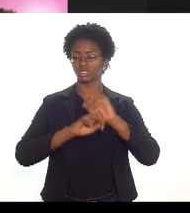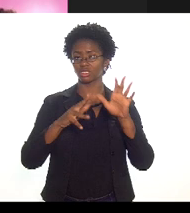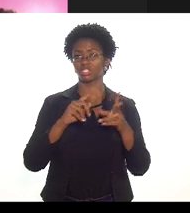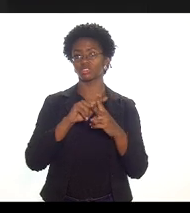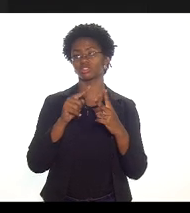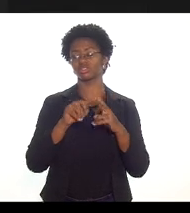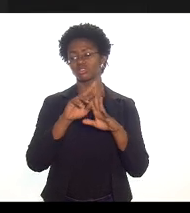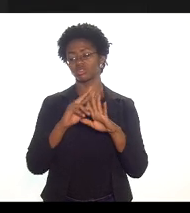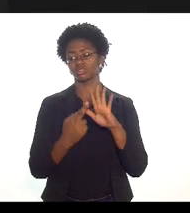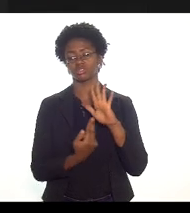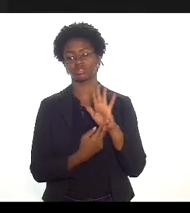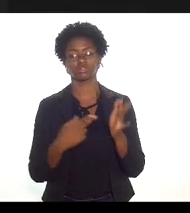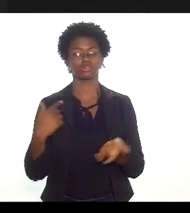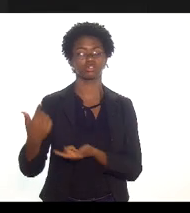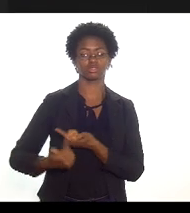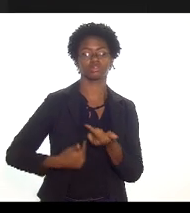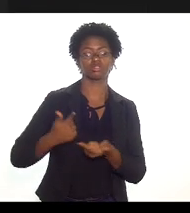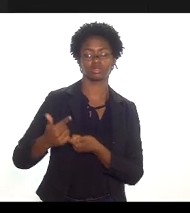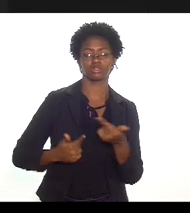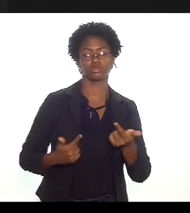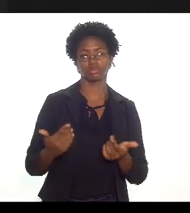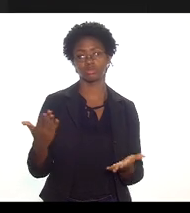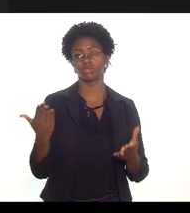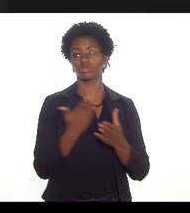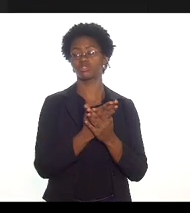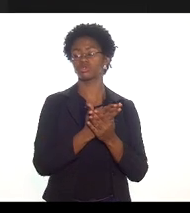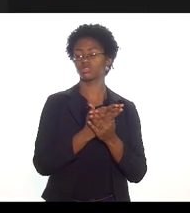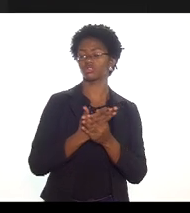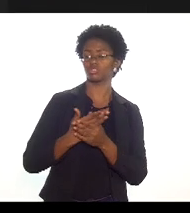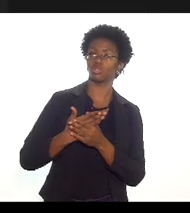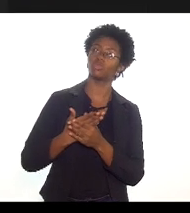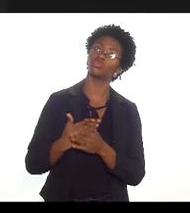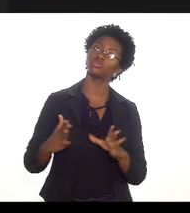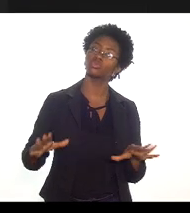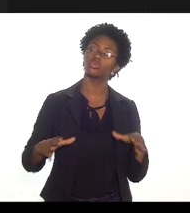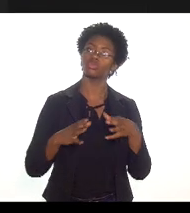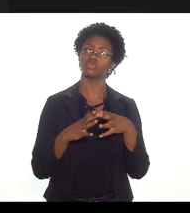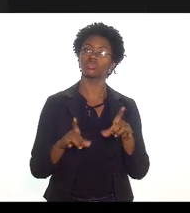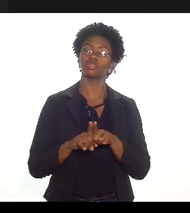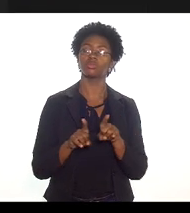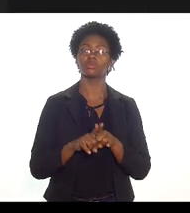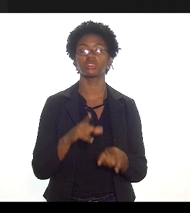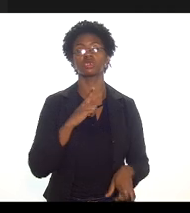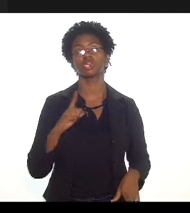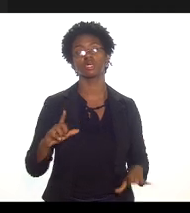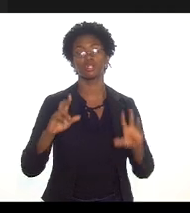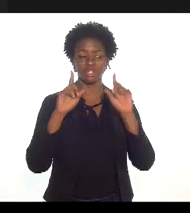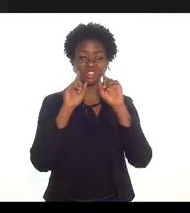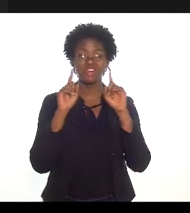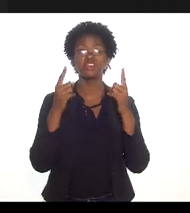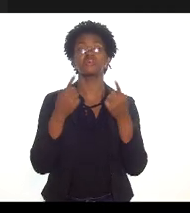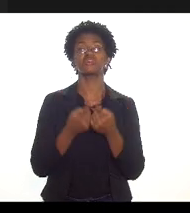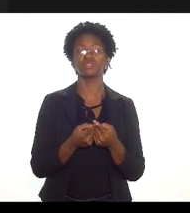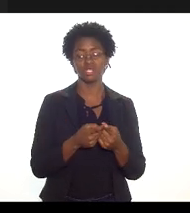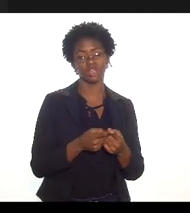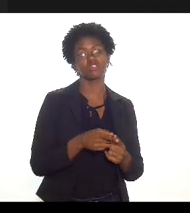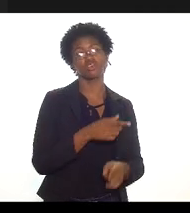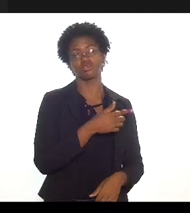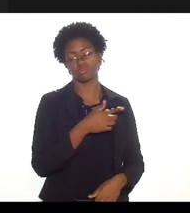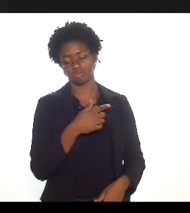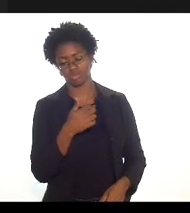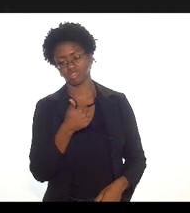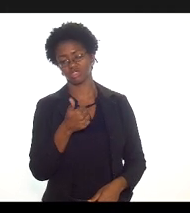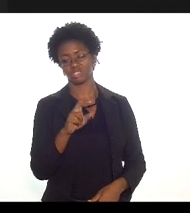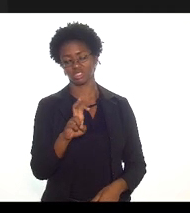Estado e o município, trabalham num processo conjunto. Temos reuniões semana sim, semana não,